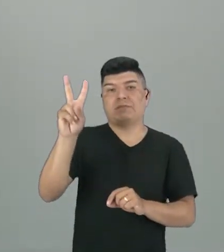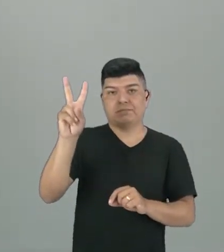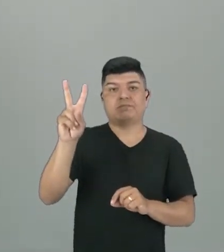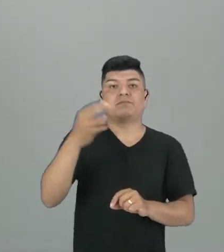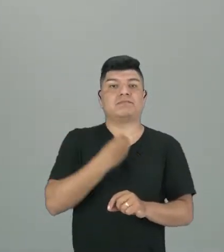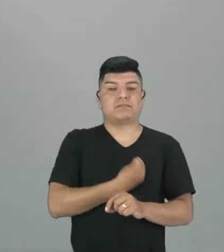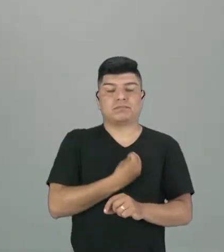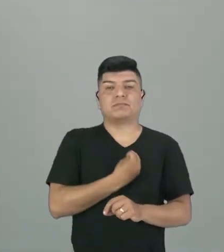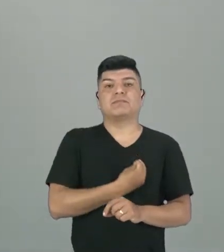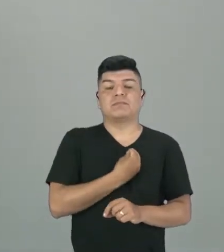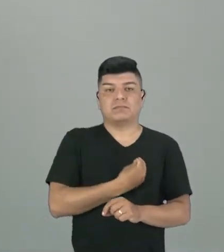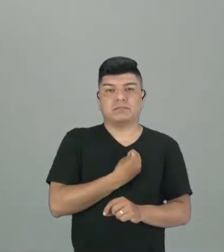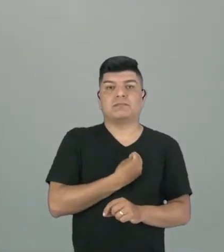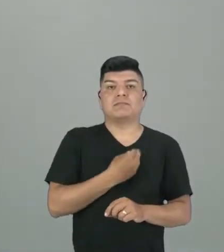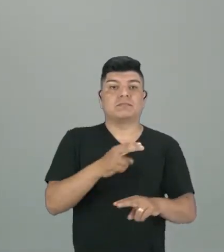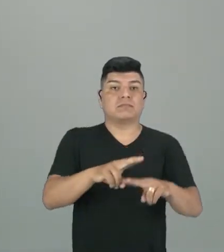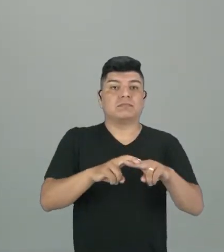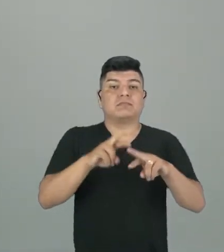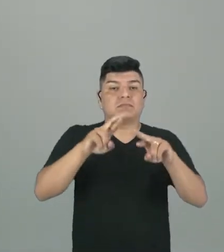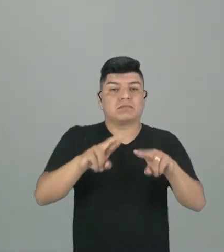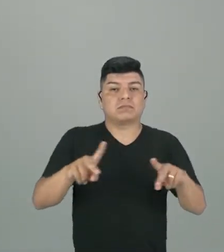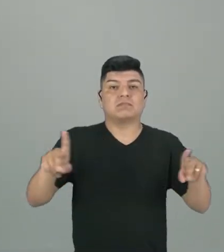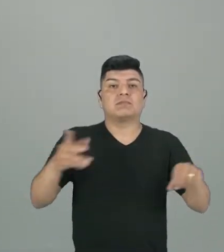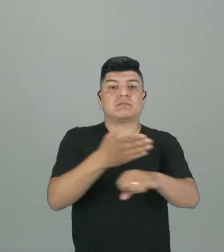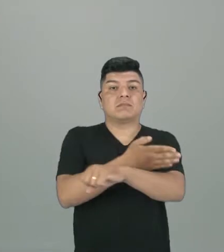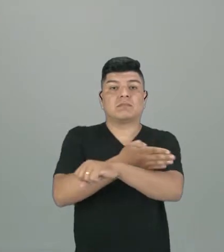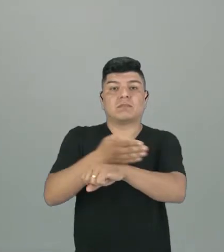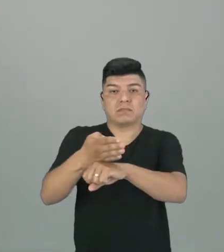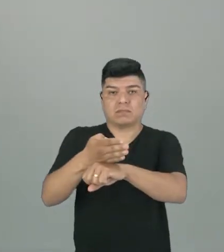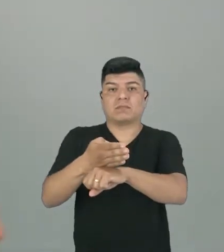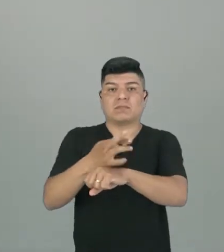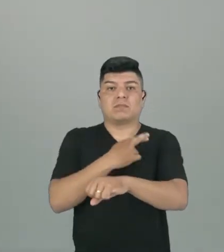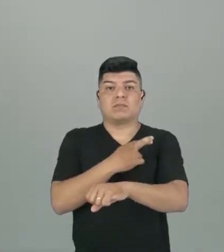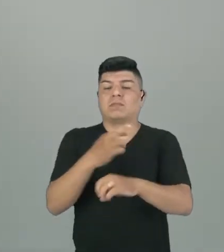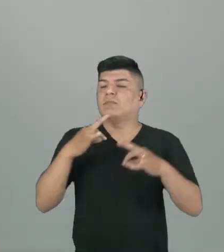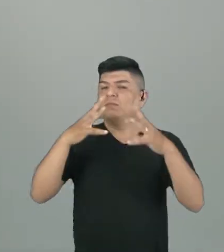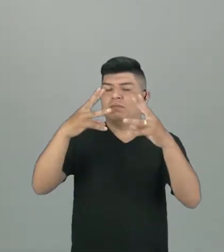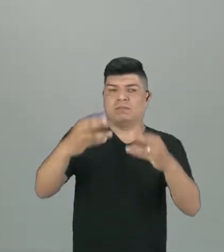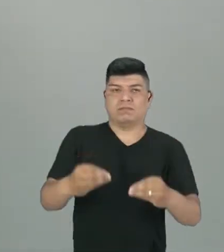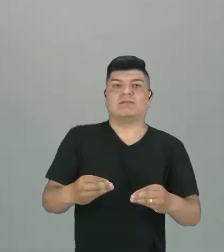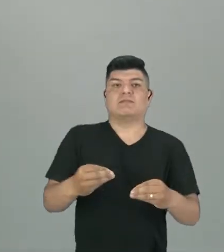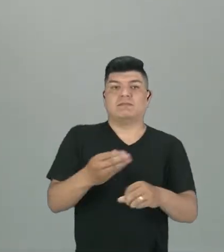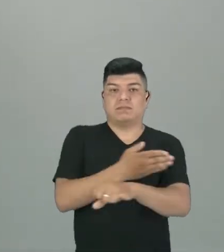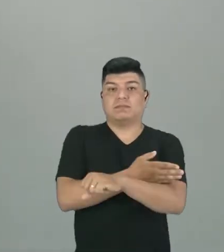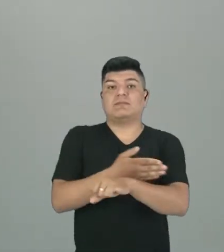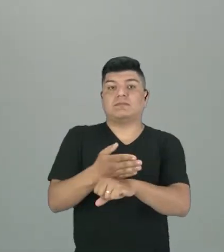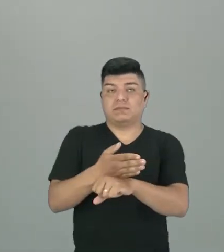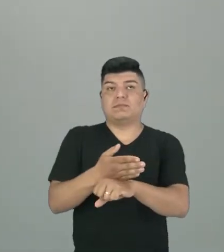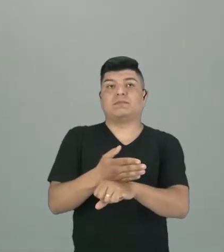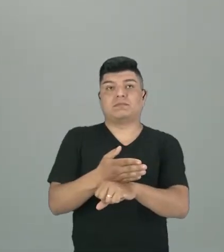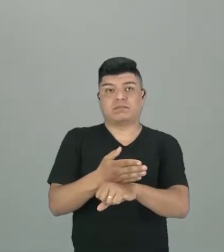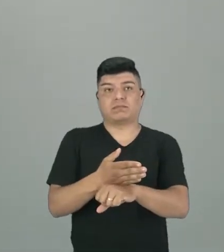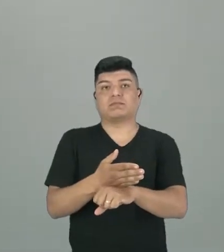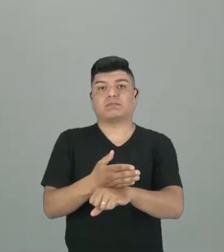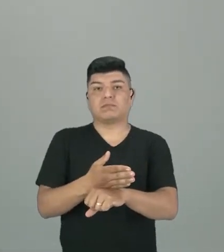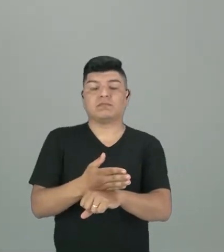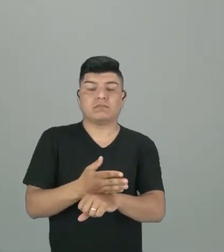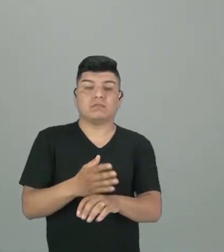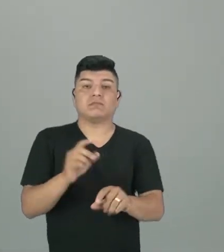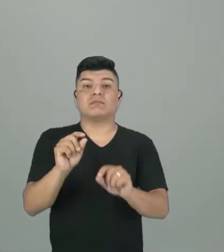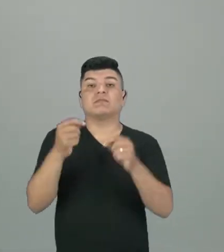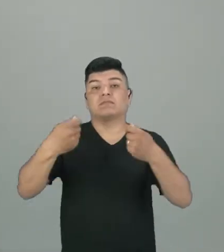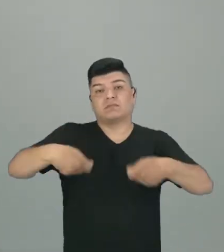a vida. Então, em diferentes tradições religiosas, em todas as tradições religiosas, as religiões